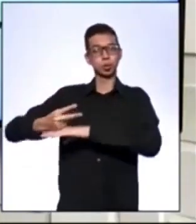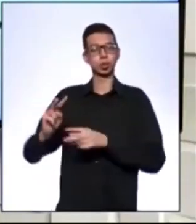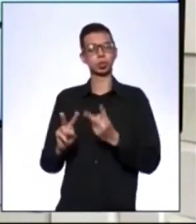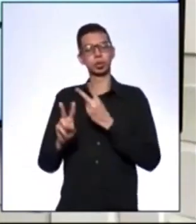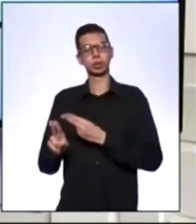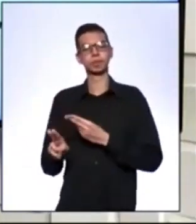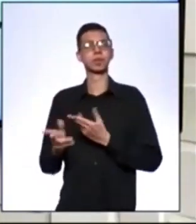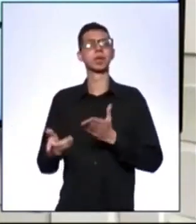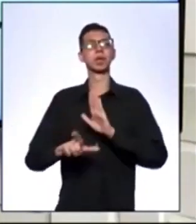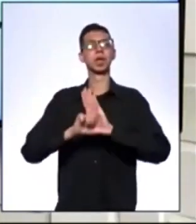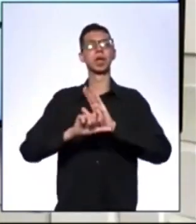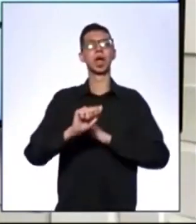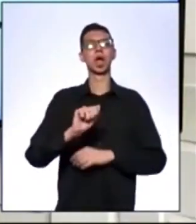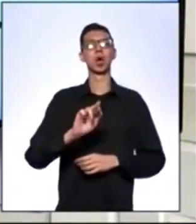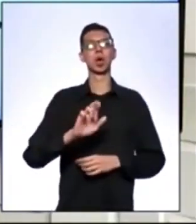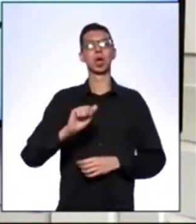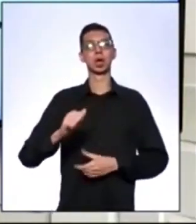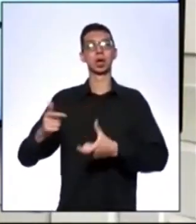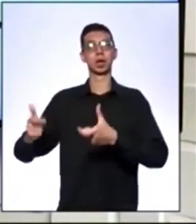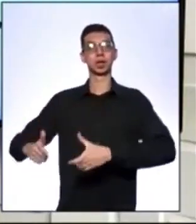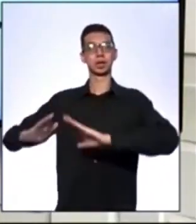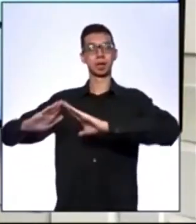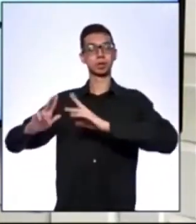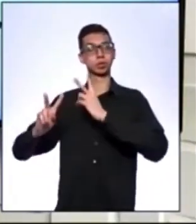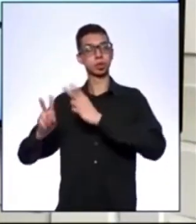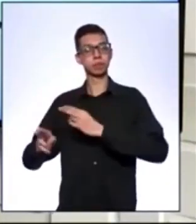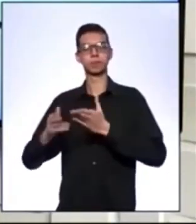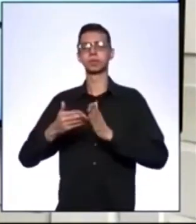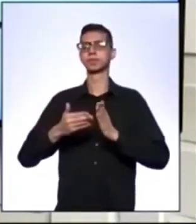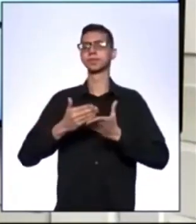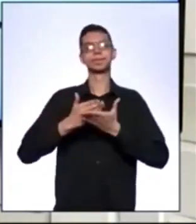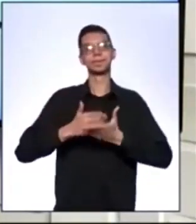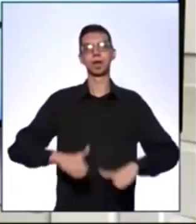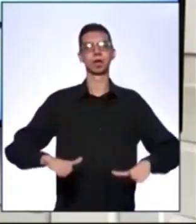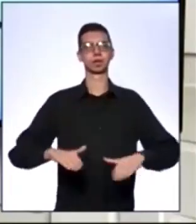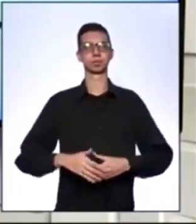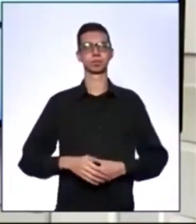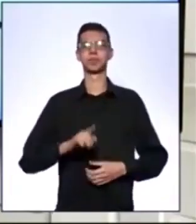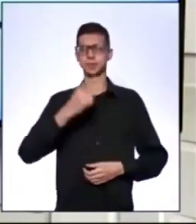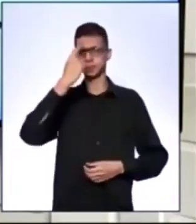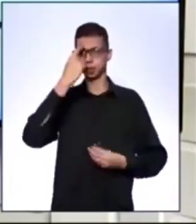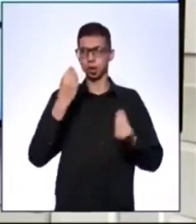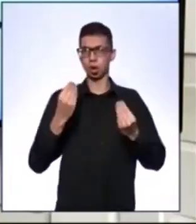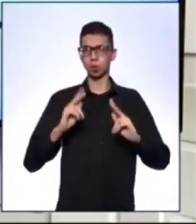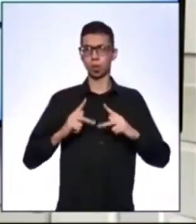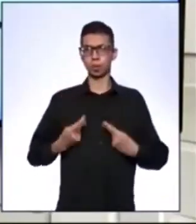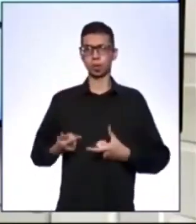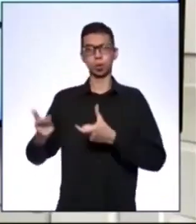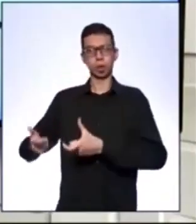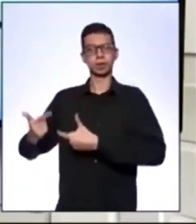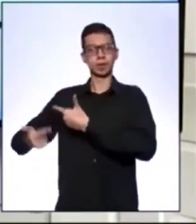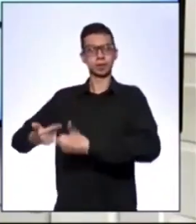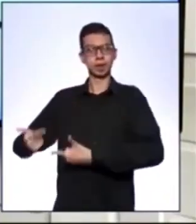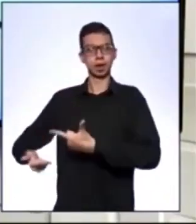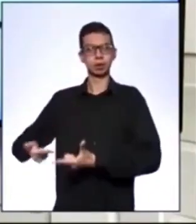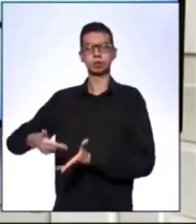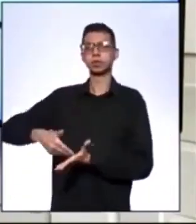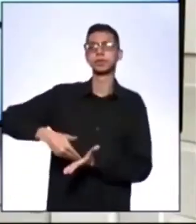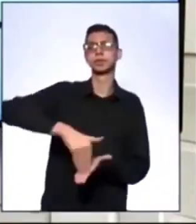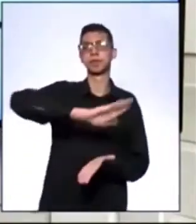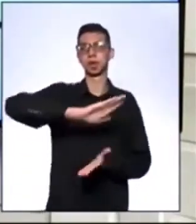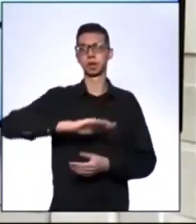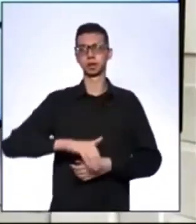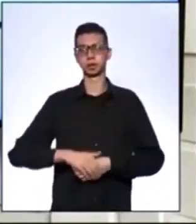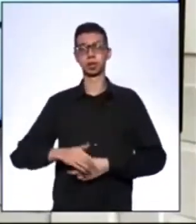ele vivia. Porque você imagina um ser humano ser despejado do seu local de trabalho, que é o local de trabalho